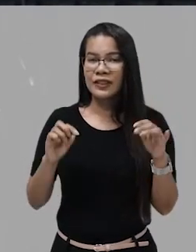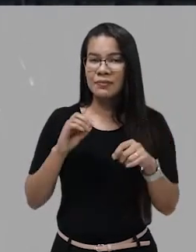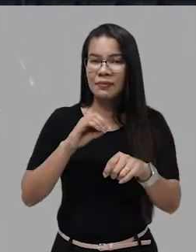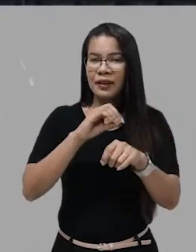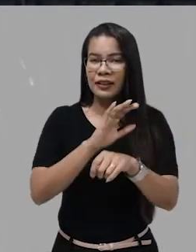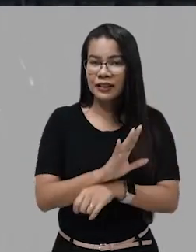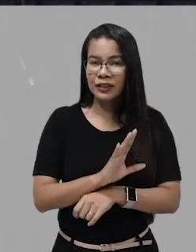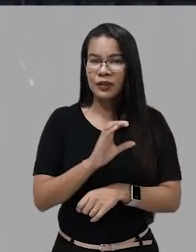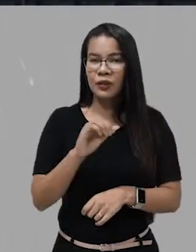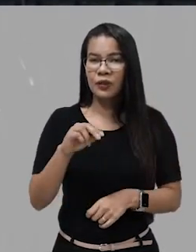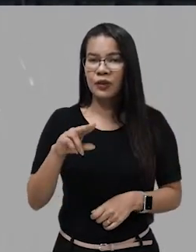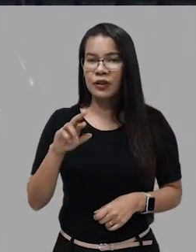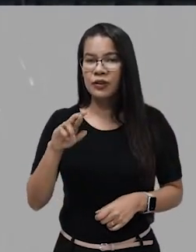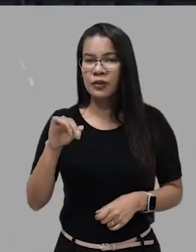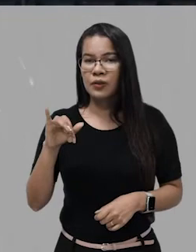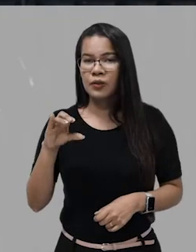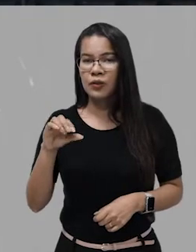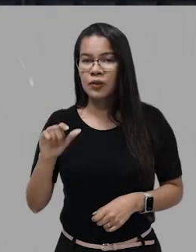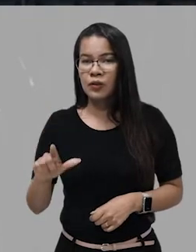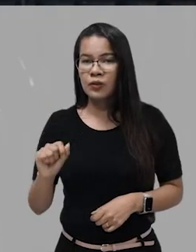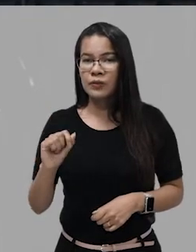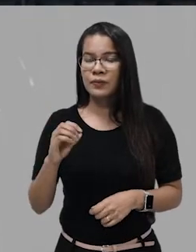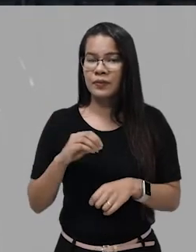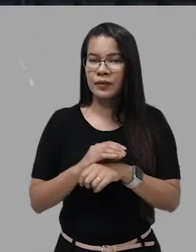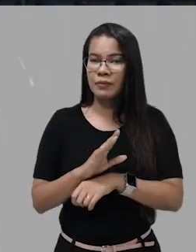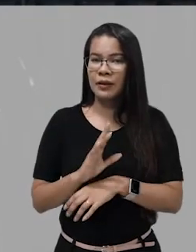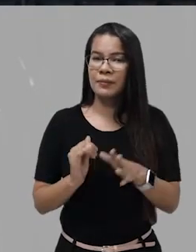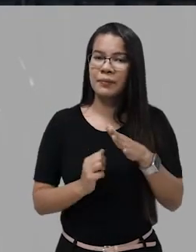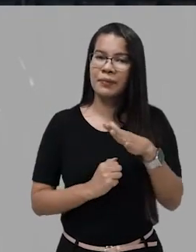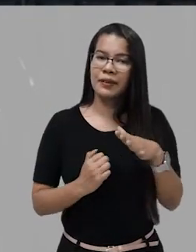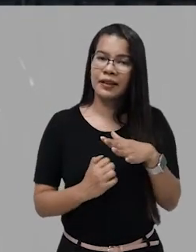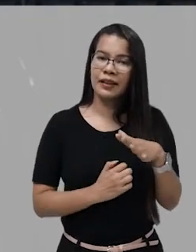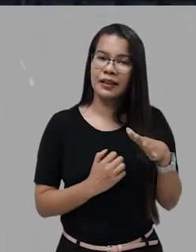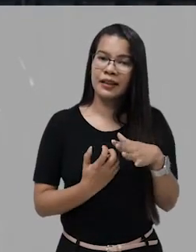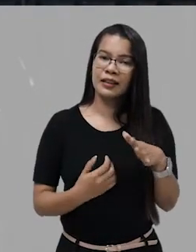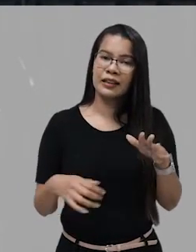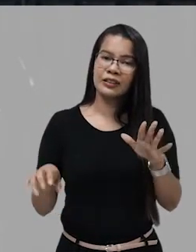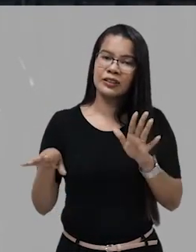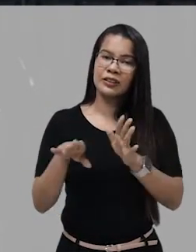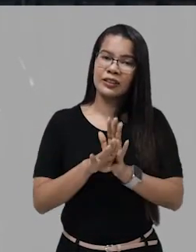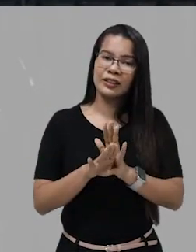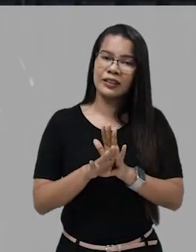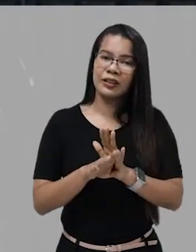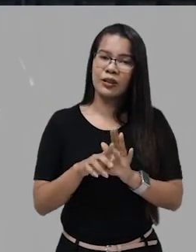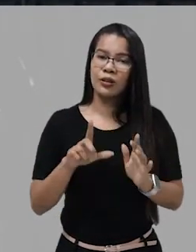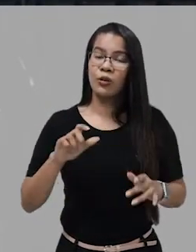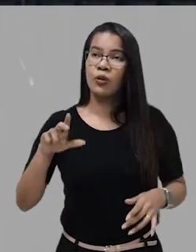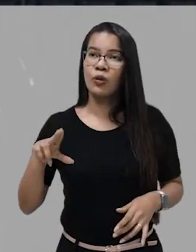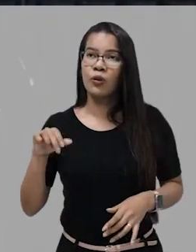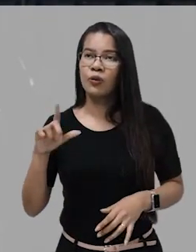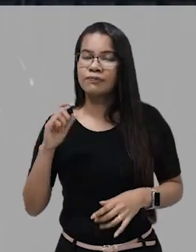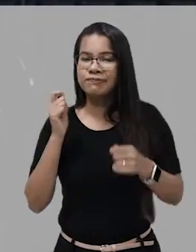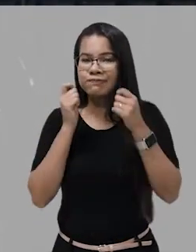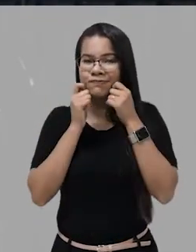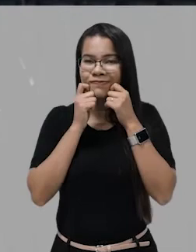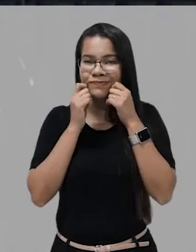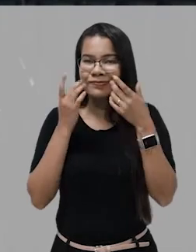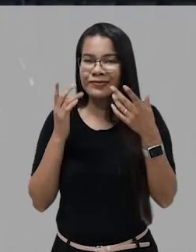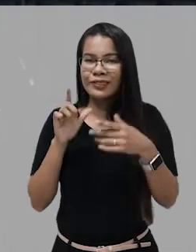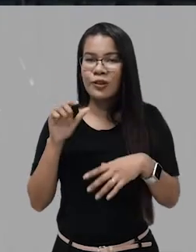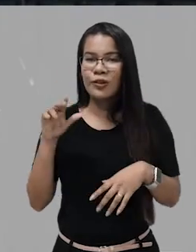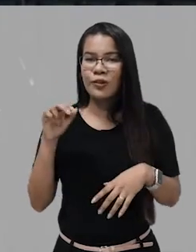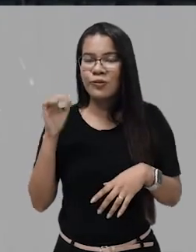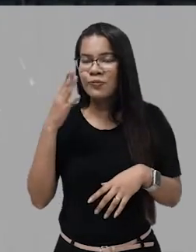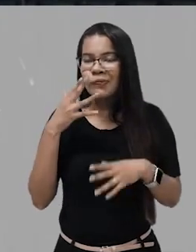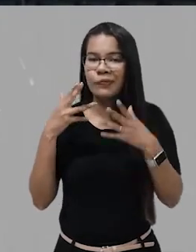para uma empresa, aí chega lá, Lulu fofinha, Lulu bonitinha@hotmail. Não vai pegar tão bem, né? Vamos ficar de